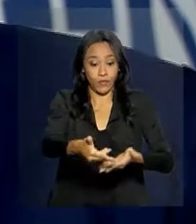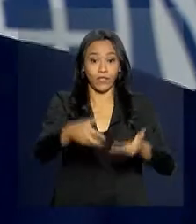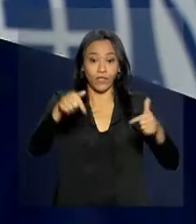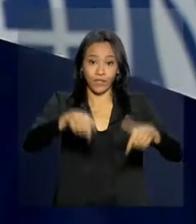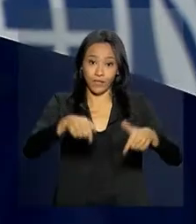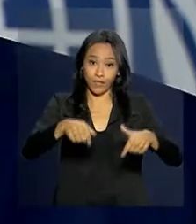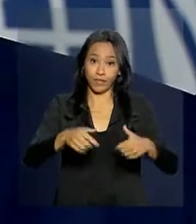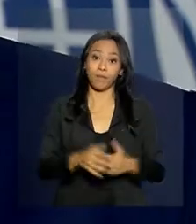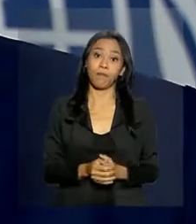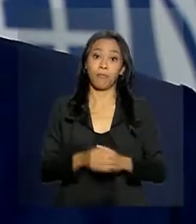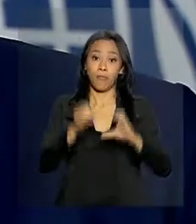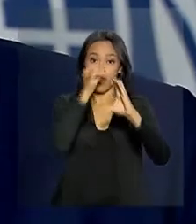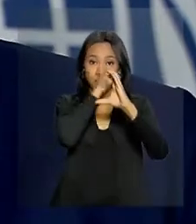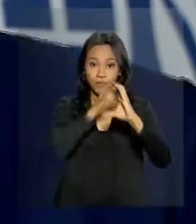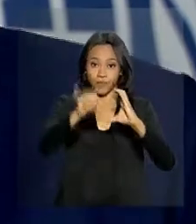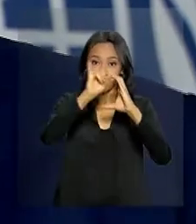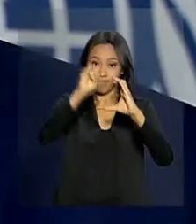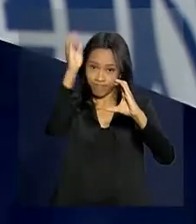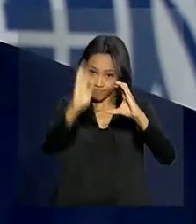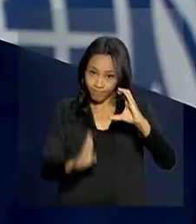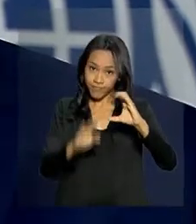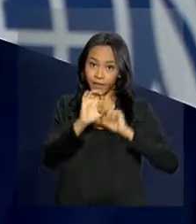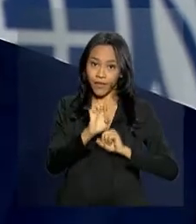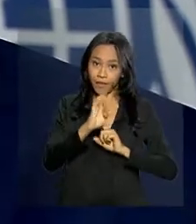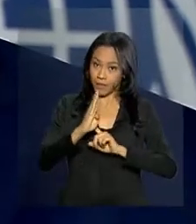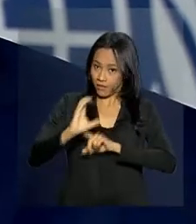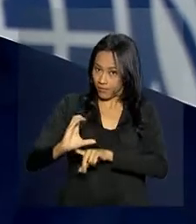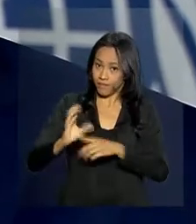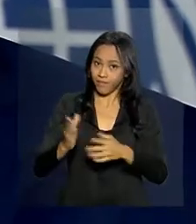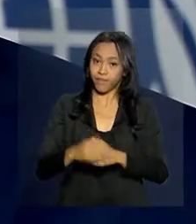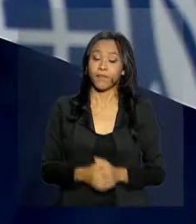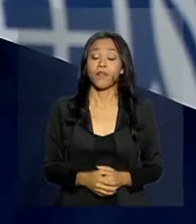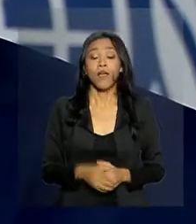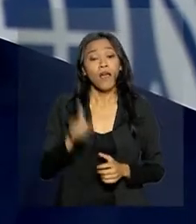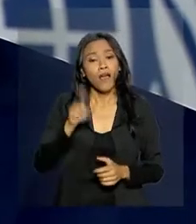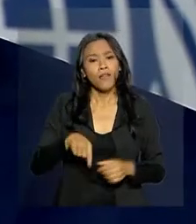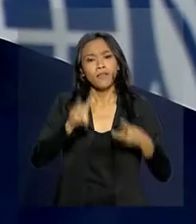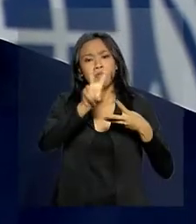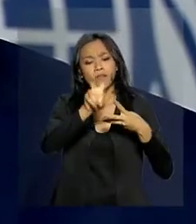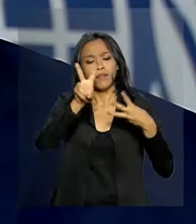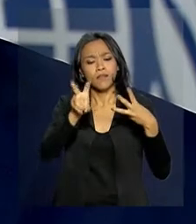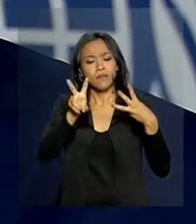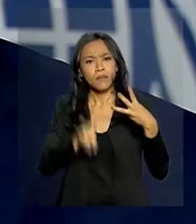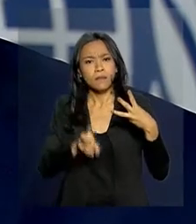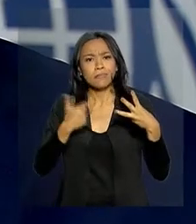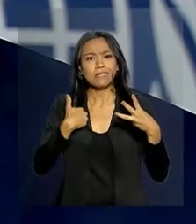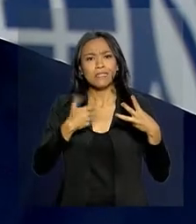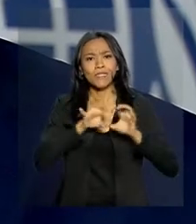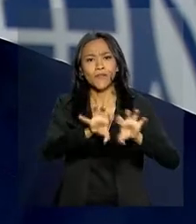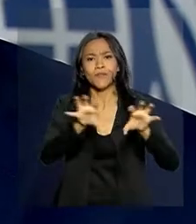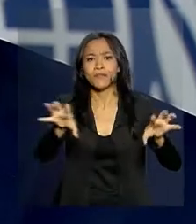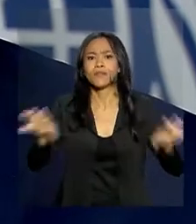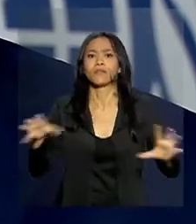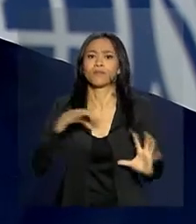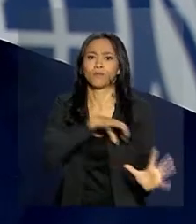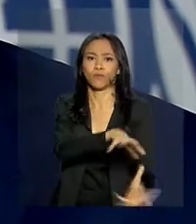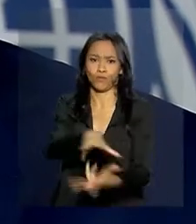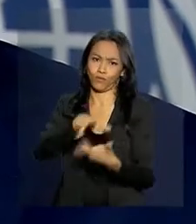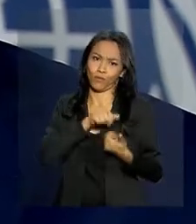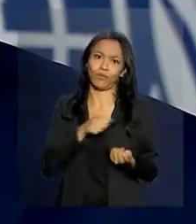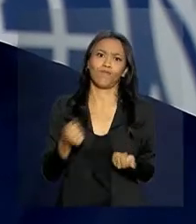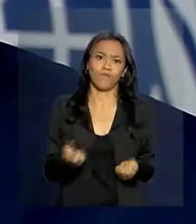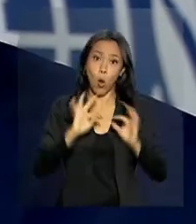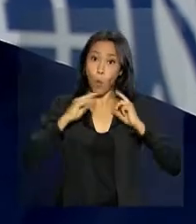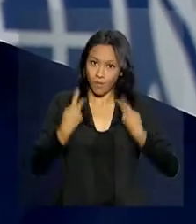dando essa entrevista mas há porque são temas que afetam praticamente toda a humanidade é uma coisa curiosa e